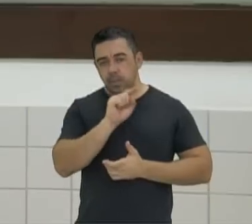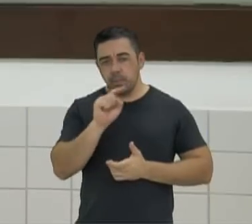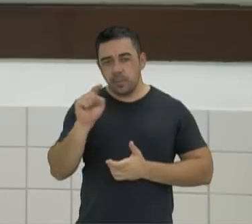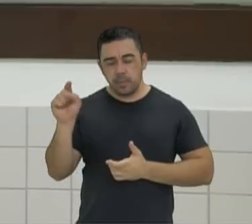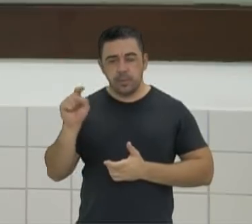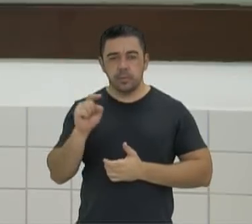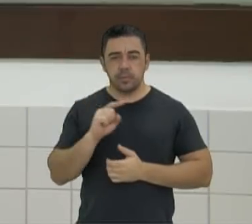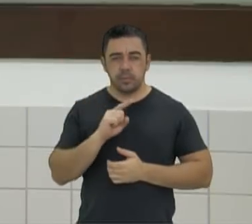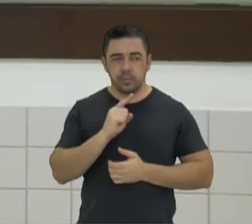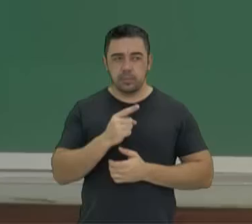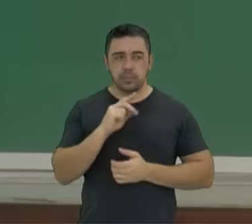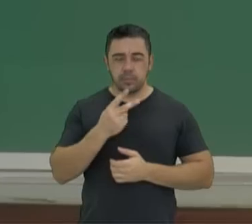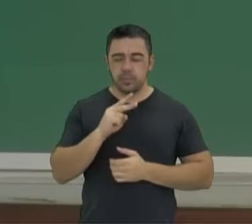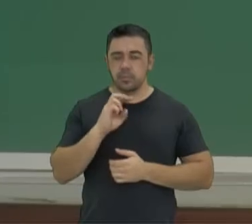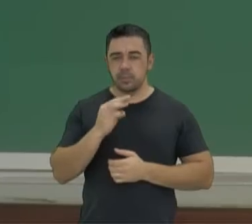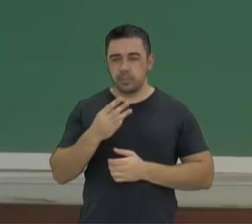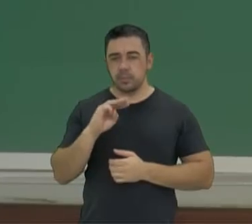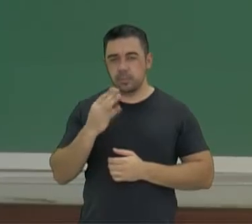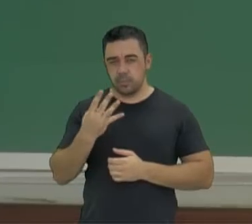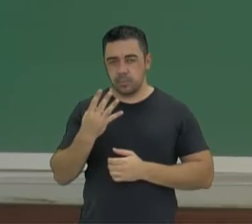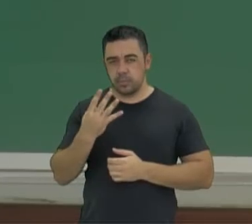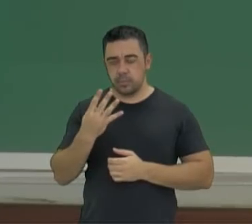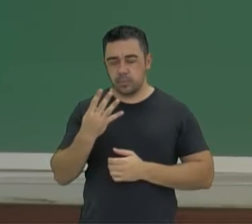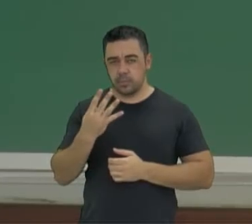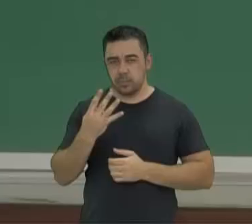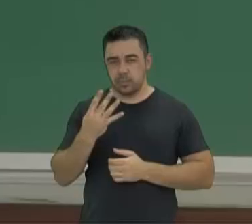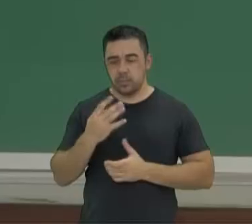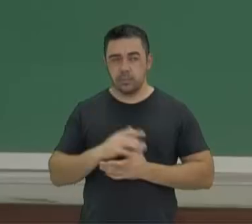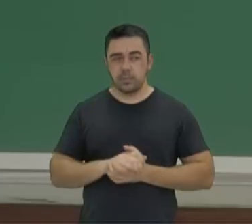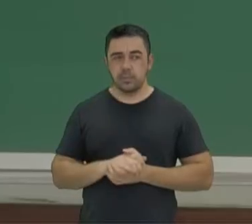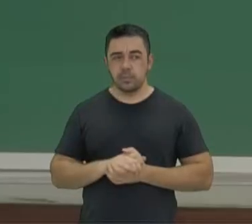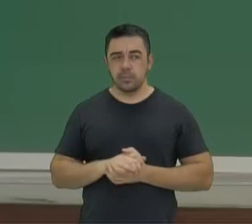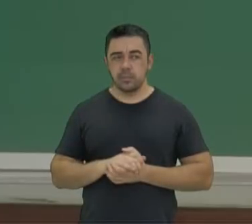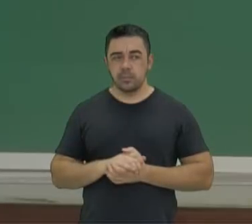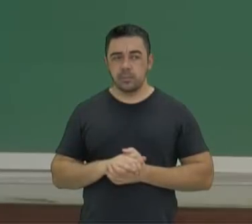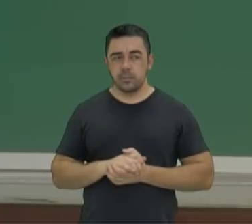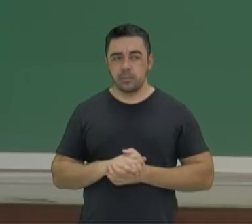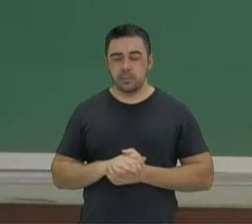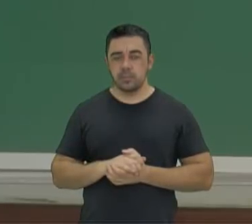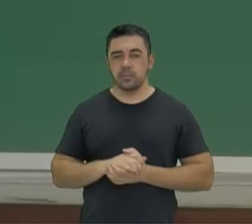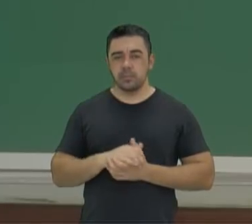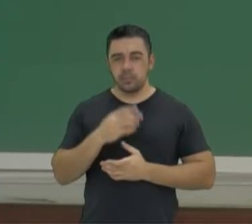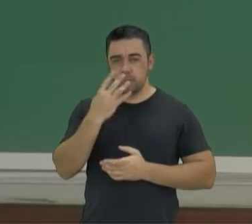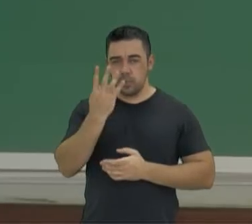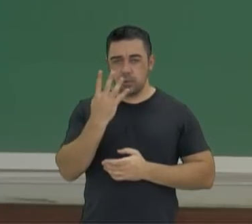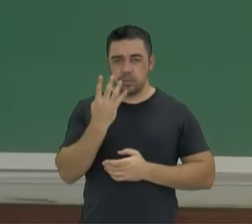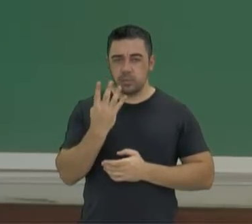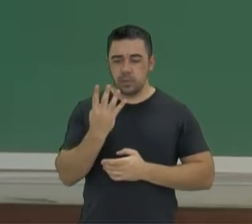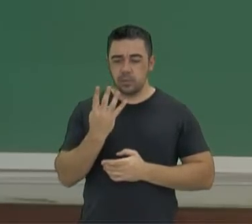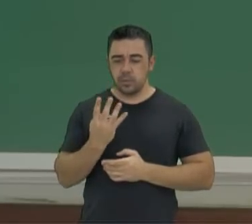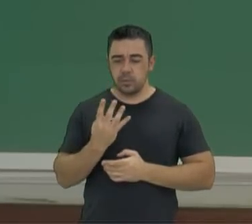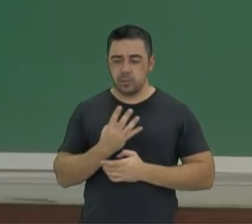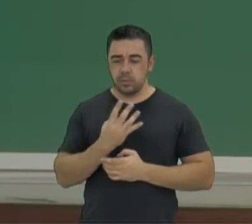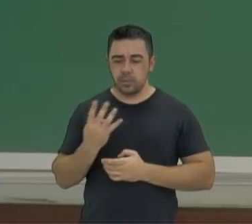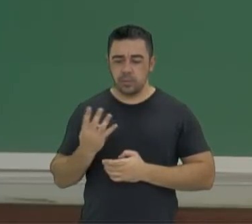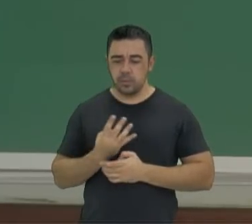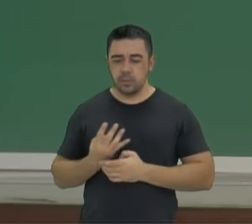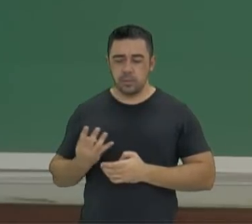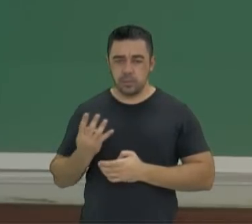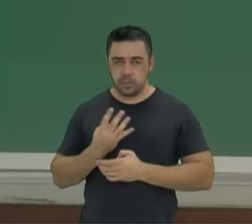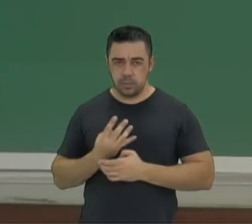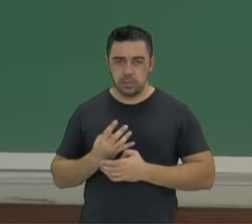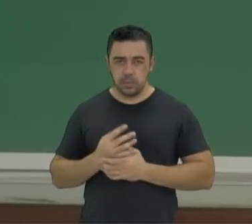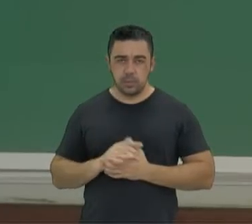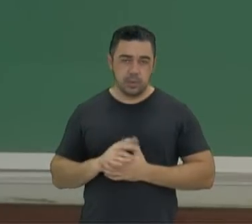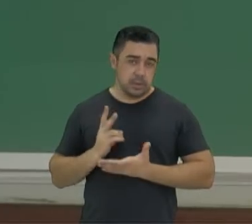aqui, ó, 1, 2, 3, 4. 1, 2, 3, 4. Então, quer dizer que em cada fileira aqui, eu